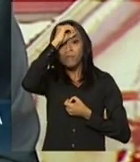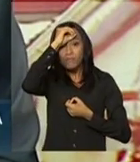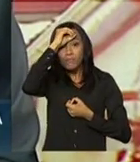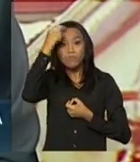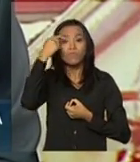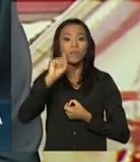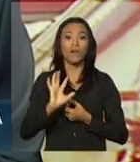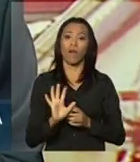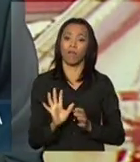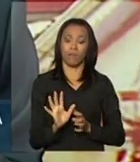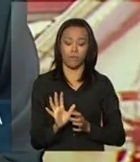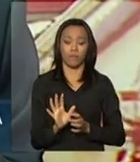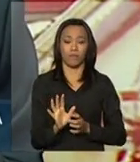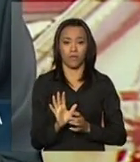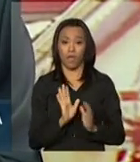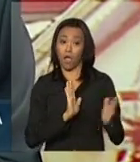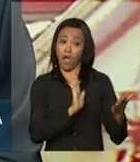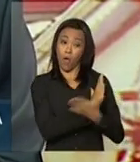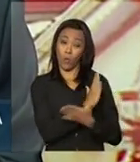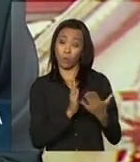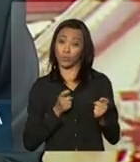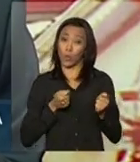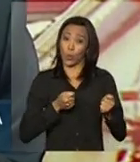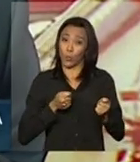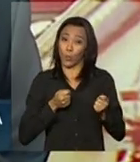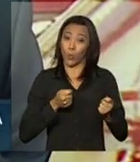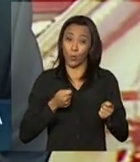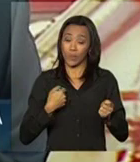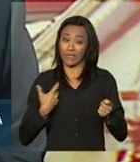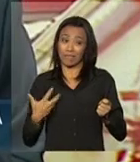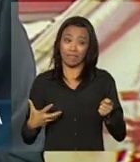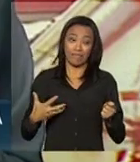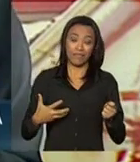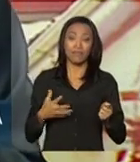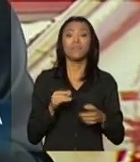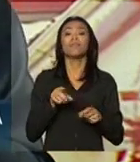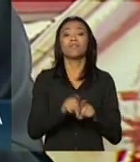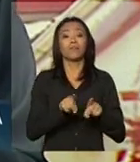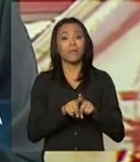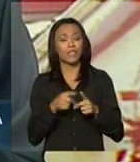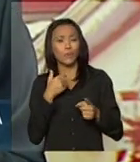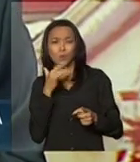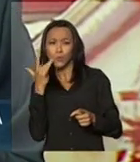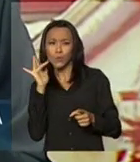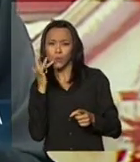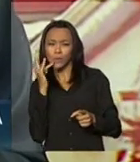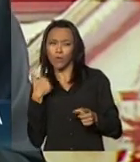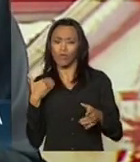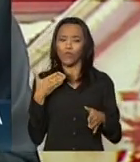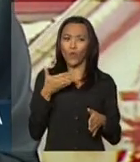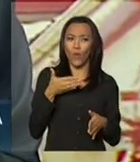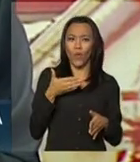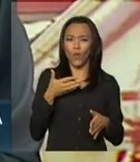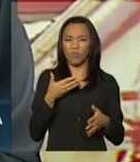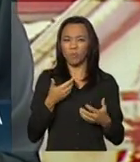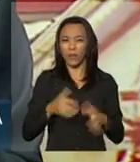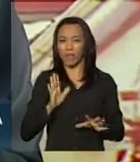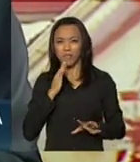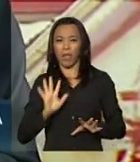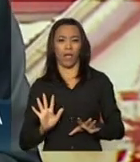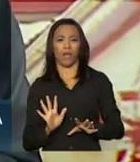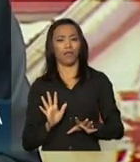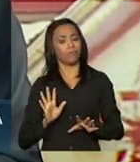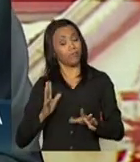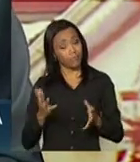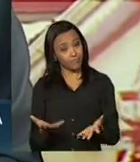condição. Alguns relutam em ir à unidade de saúde, fica naquela dúvida, é melhor eu não saber, quando, na verdade, é